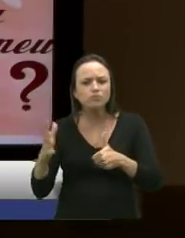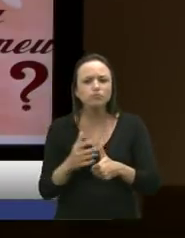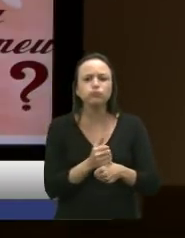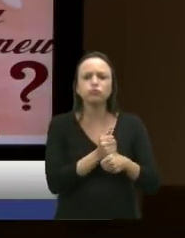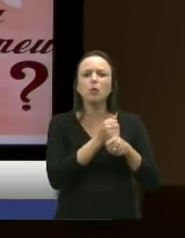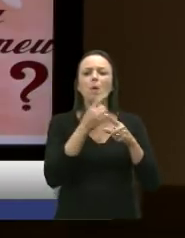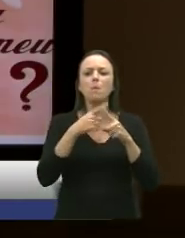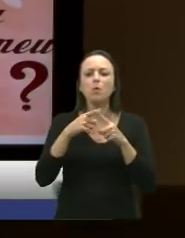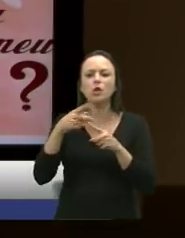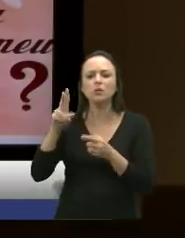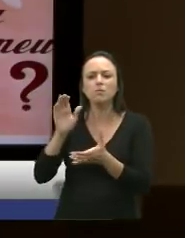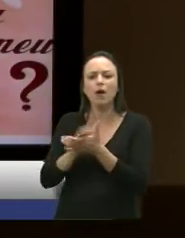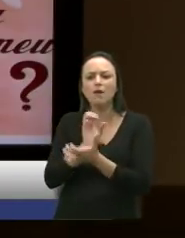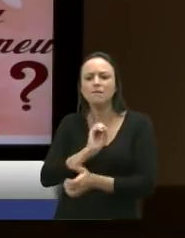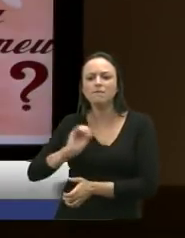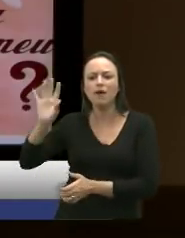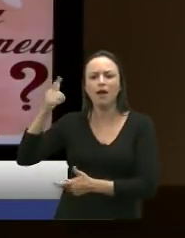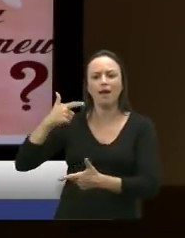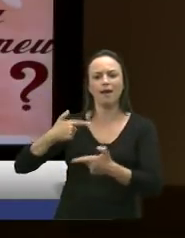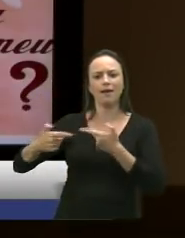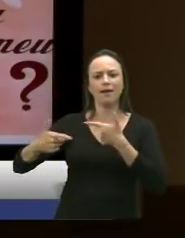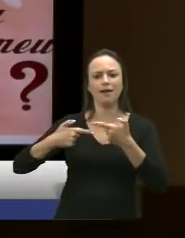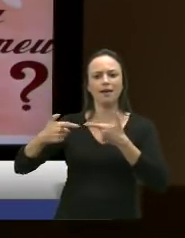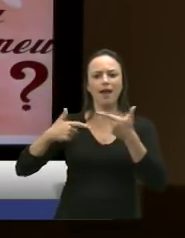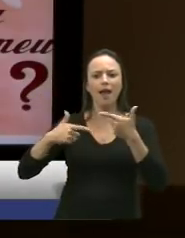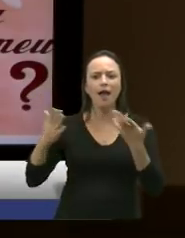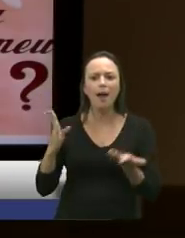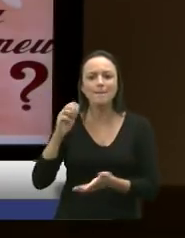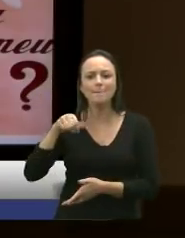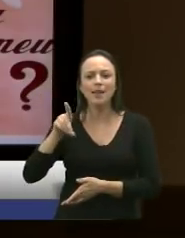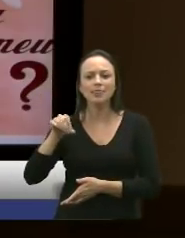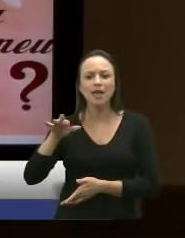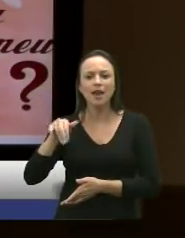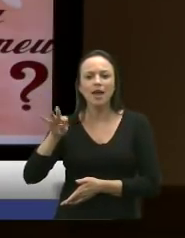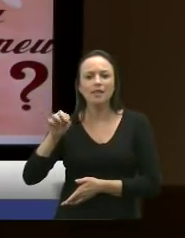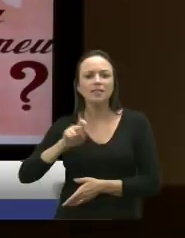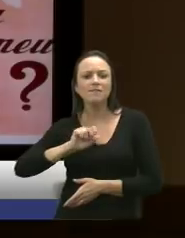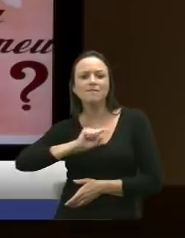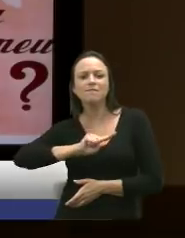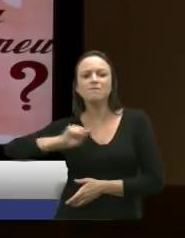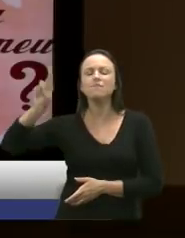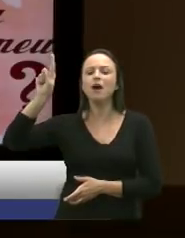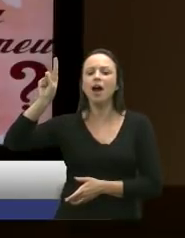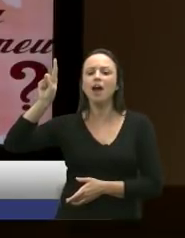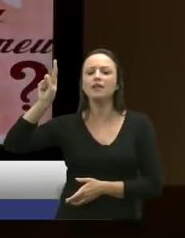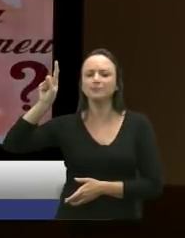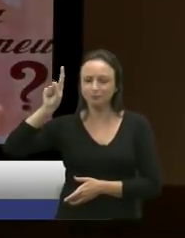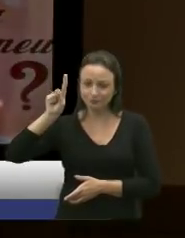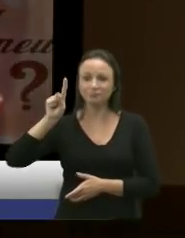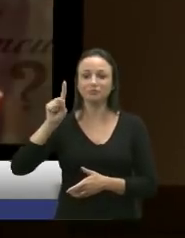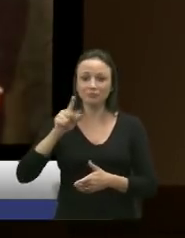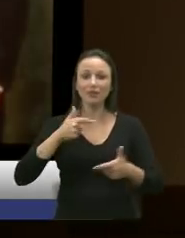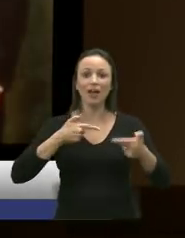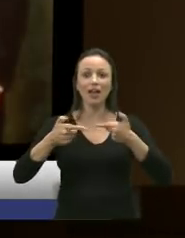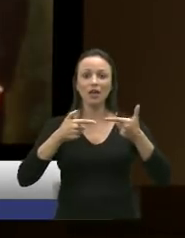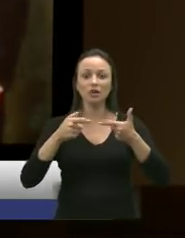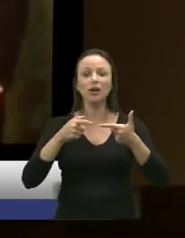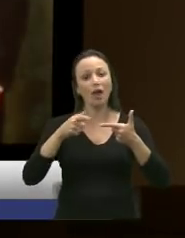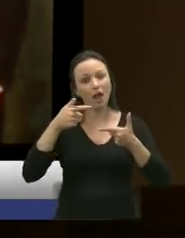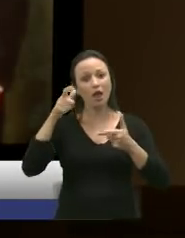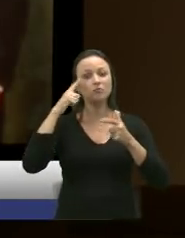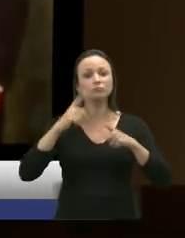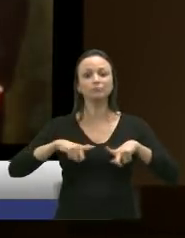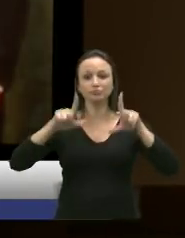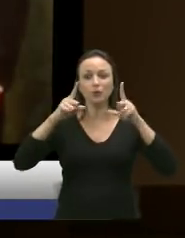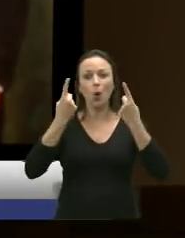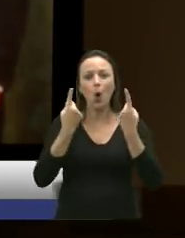guerra, os bandeirantes de 32 que vão para a guerra. A figura do bandeirante tradicional em São Paulo foi usada contra Getúlio,